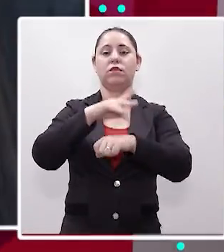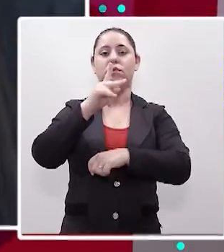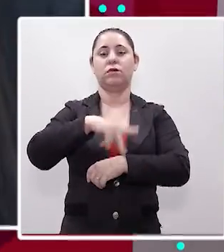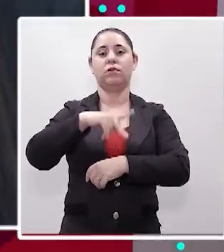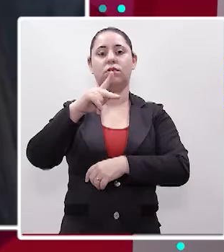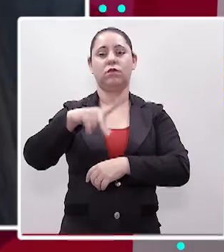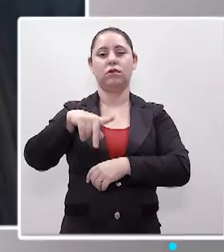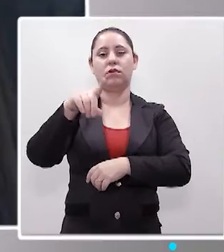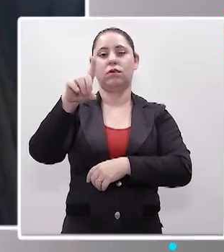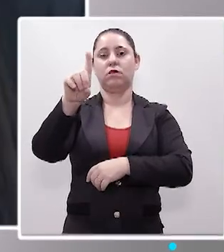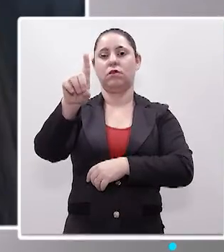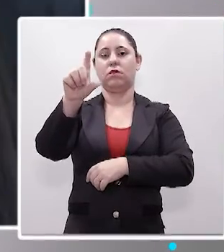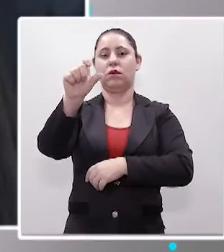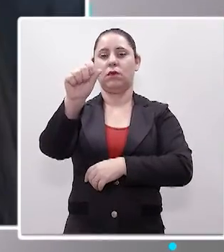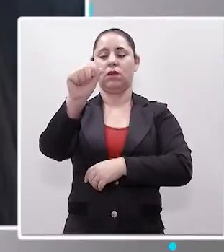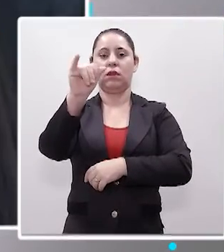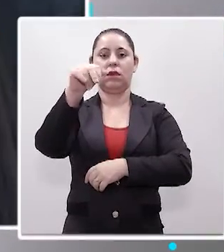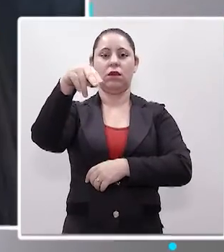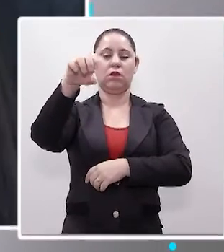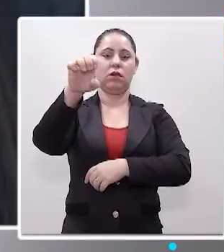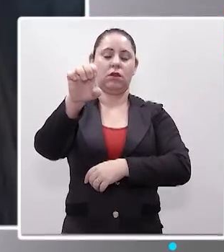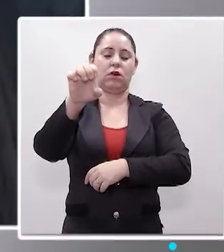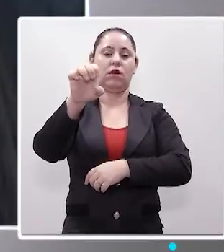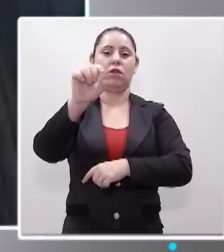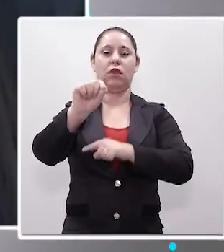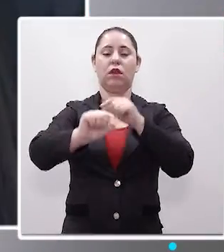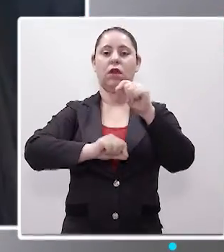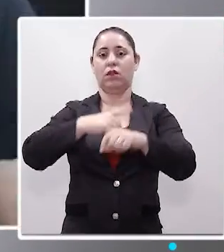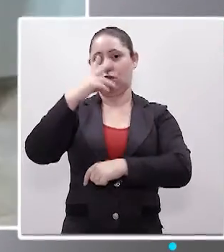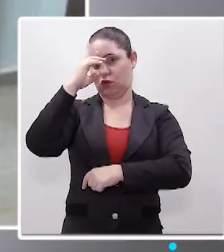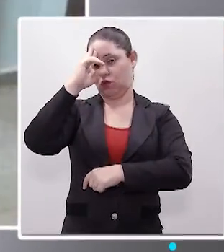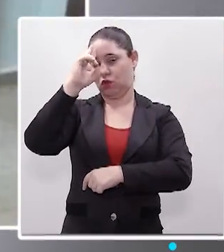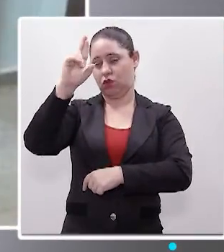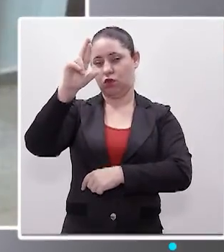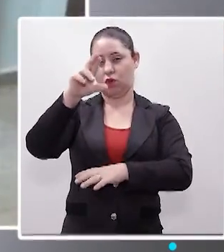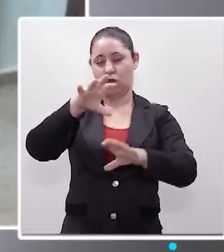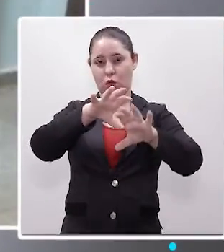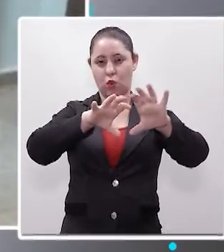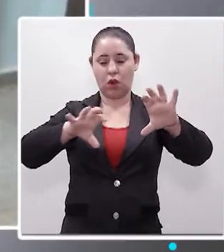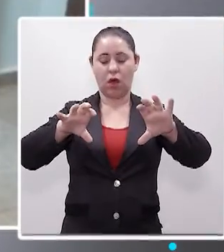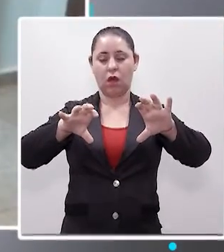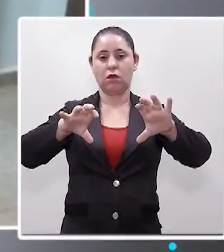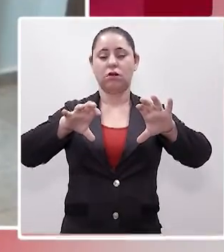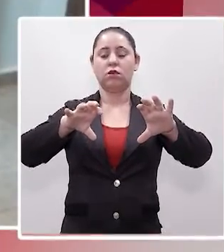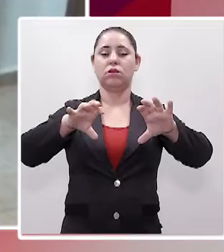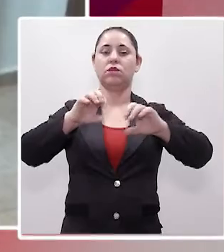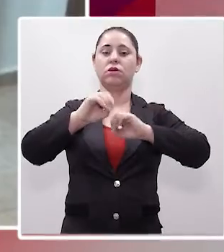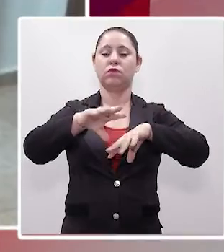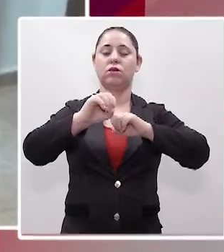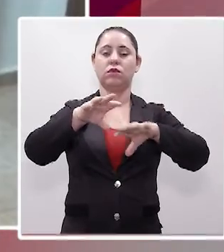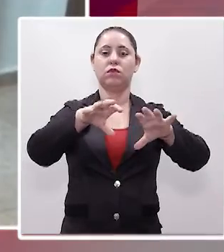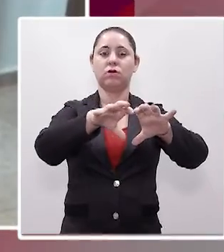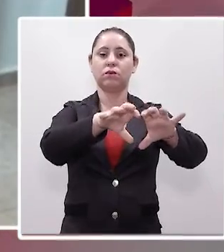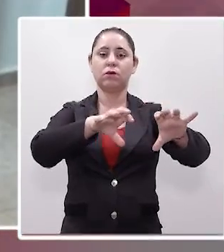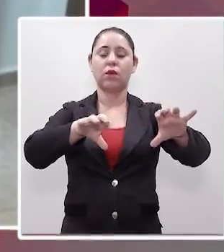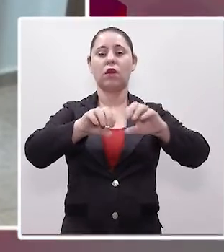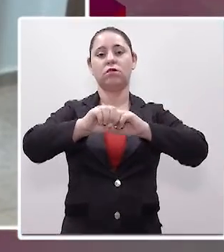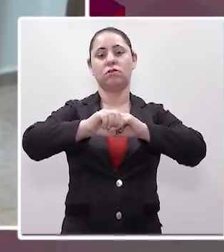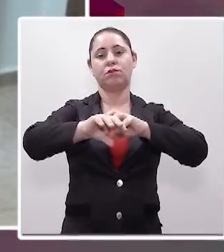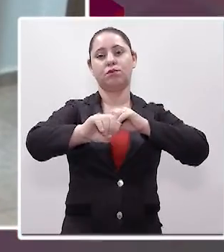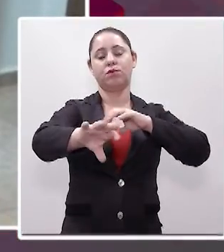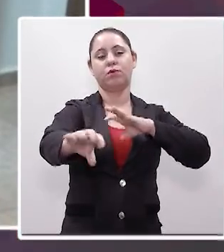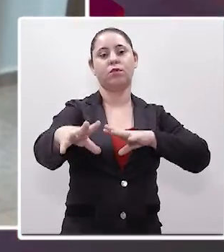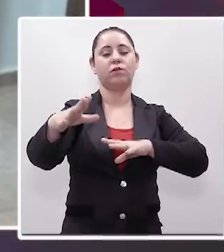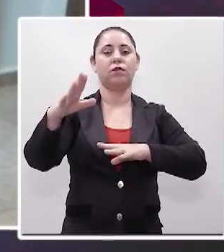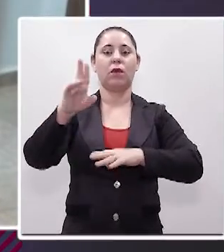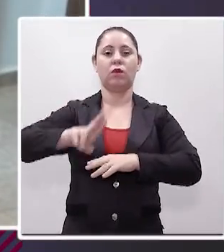acabamos de conversar com a professora Daiane D'Antoneto Hittner, que é diretora da Divisão de Educação à Distância lá da Universidade Federal de